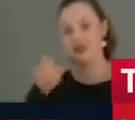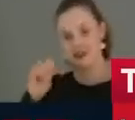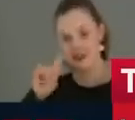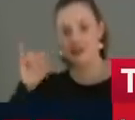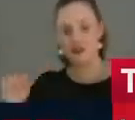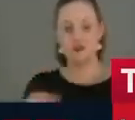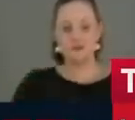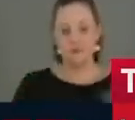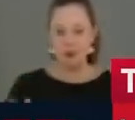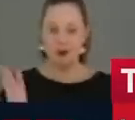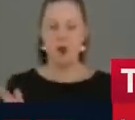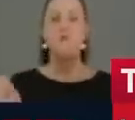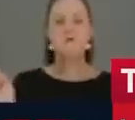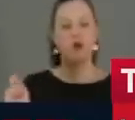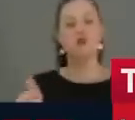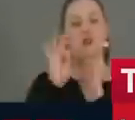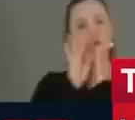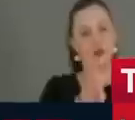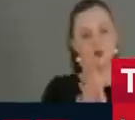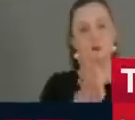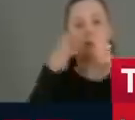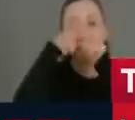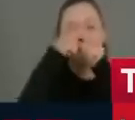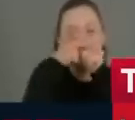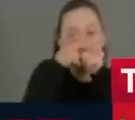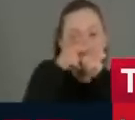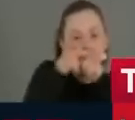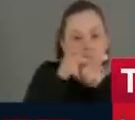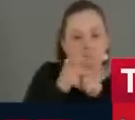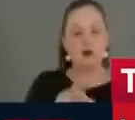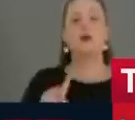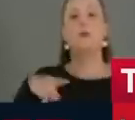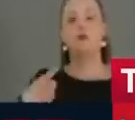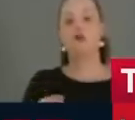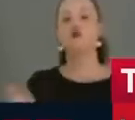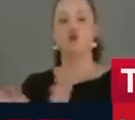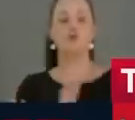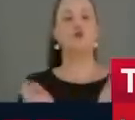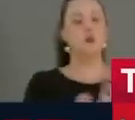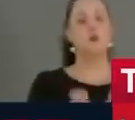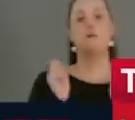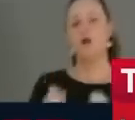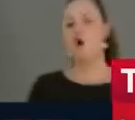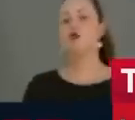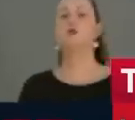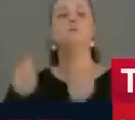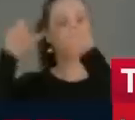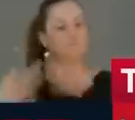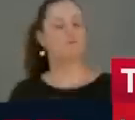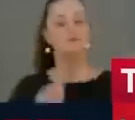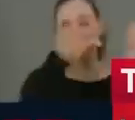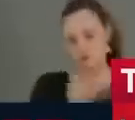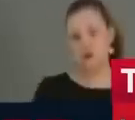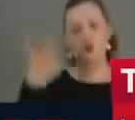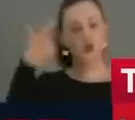de aperfeiçoamento e poderemos voltar a ouvir a comissão como um todo algumas vezes e nós chegaremos a